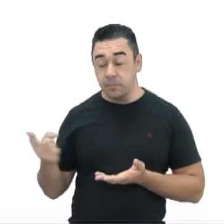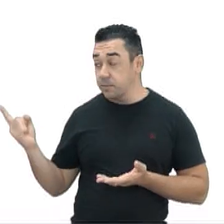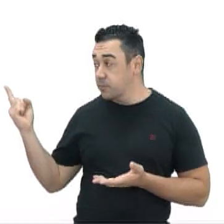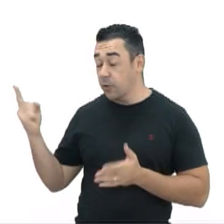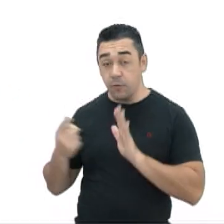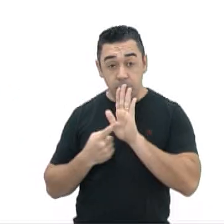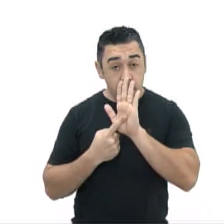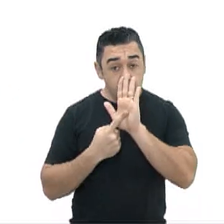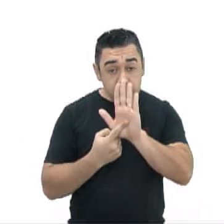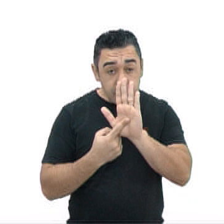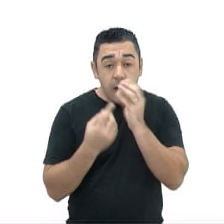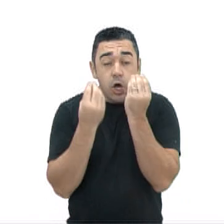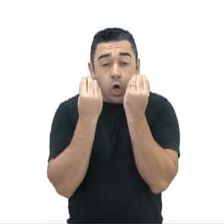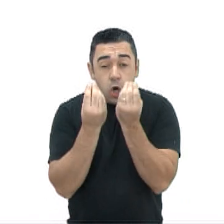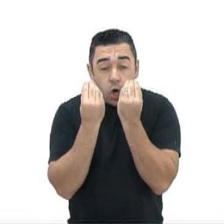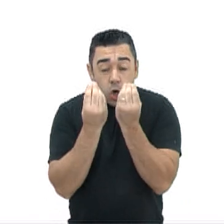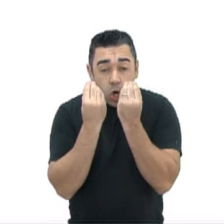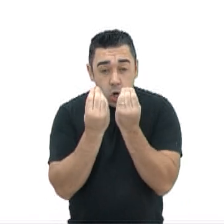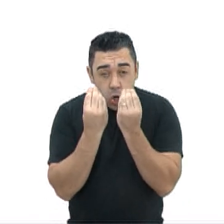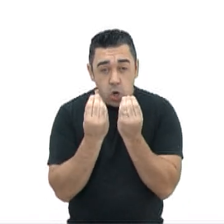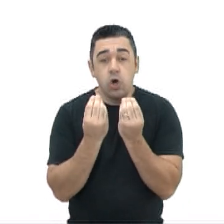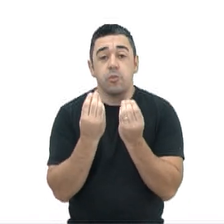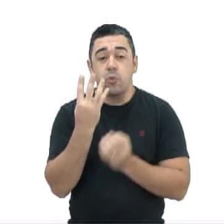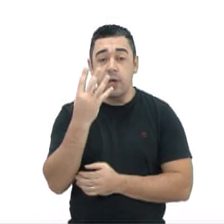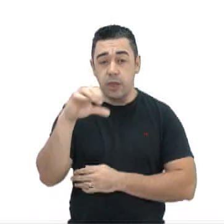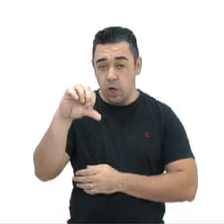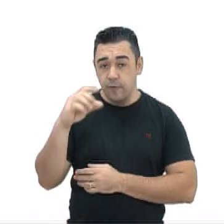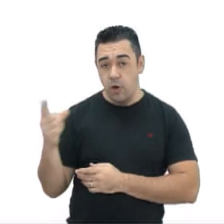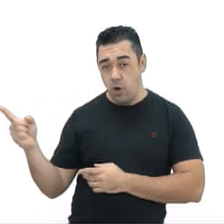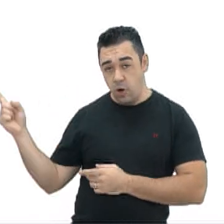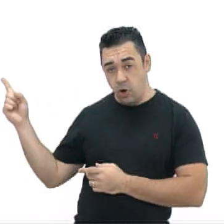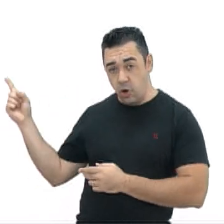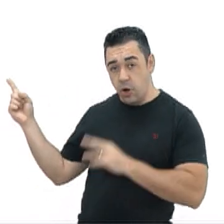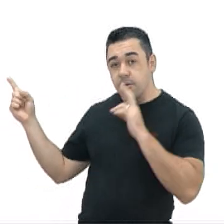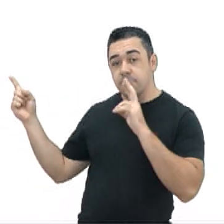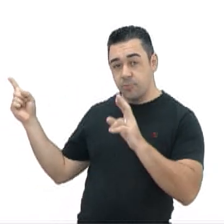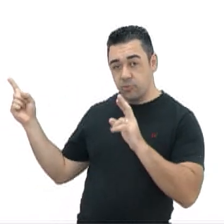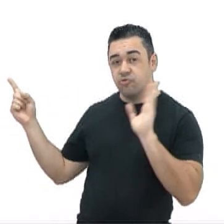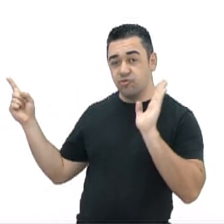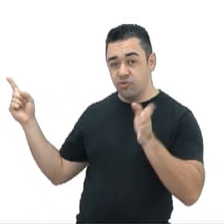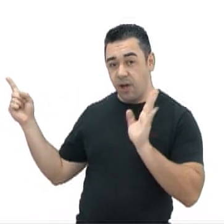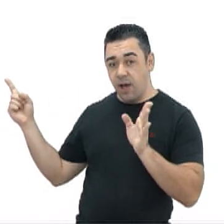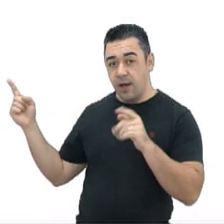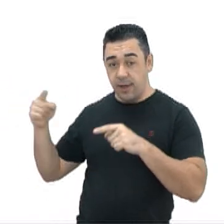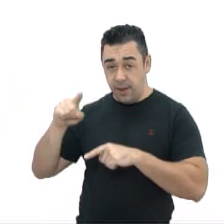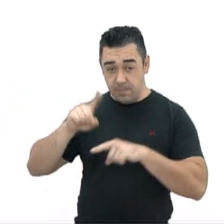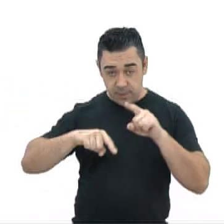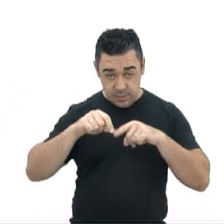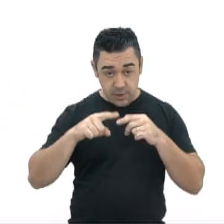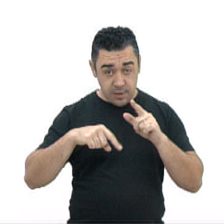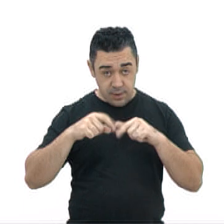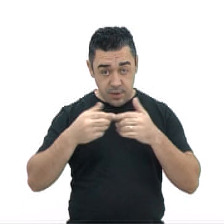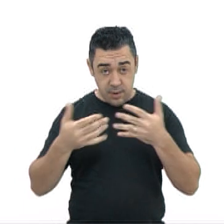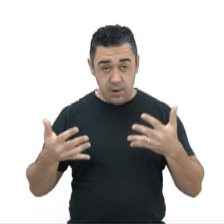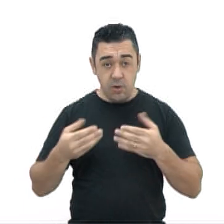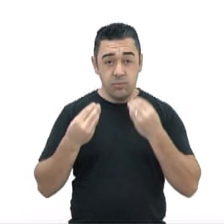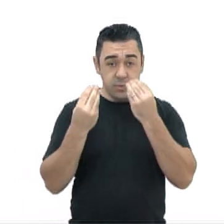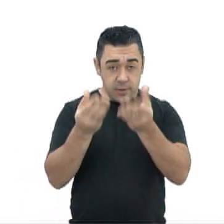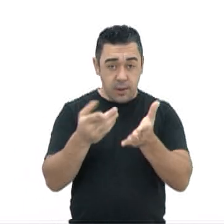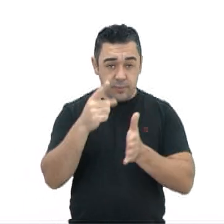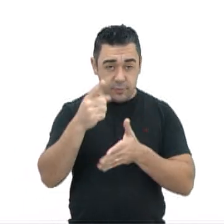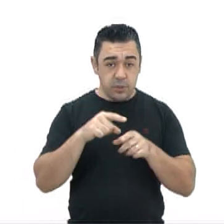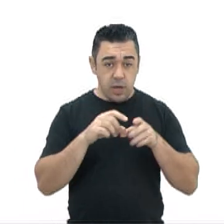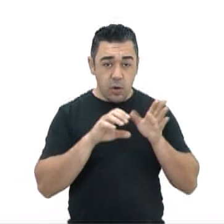mostrar para vocês aqui como que fica a raiz quadrada de 49, tá? Eu deixei resolvido no slide, lembrando que esse material vai estar todo no Classroom para